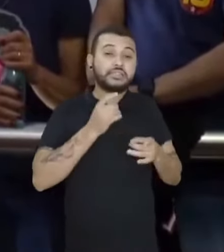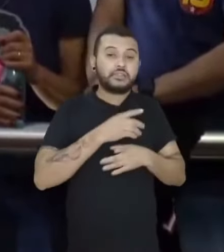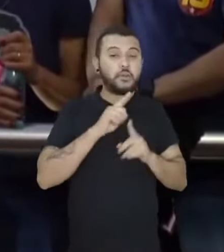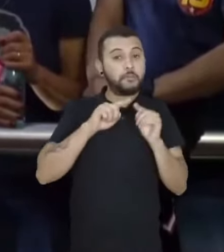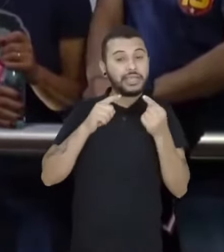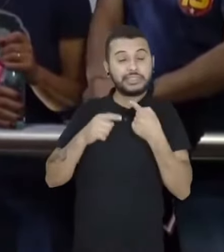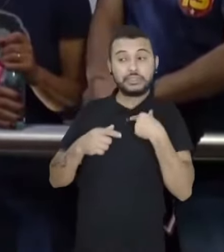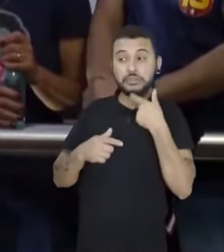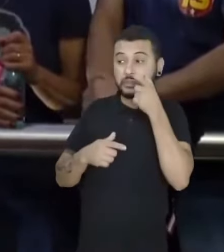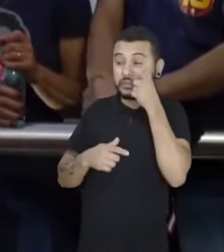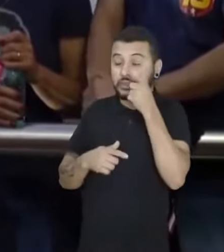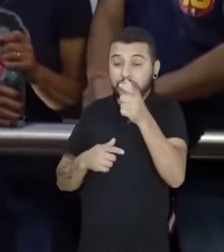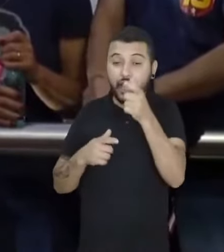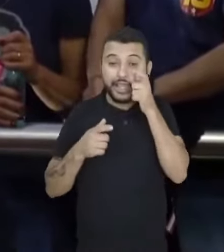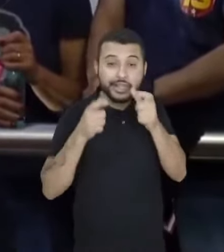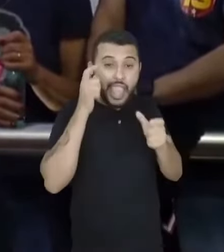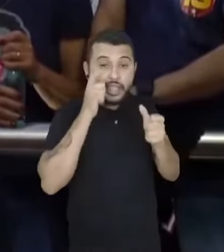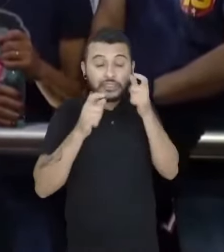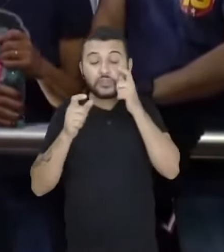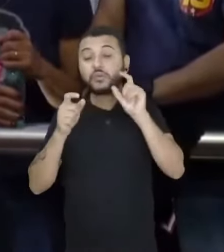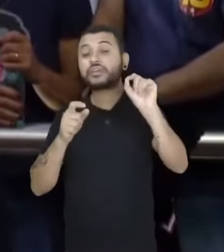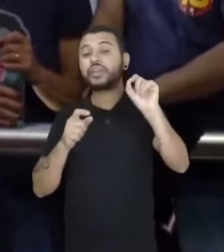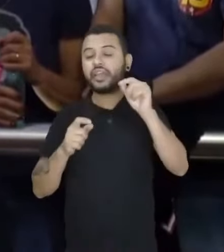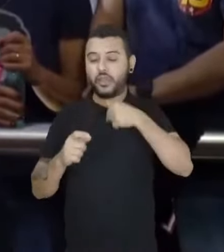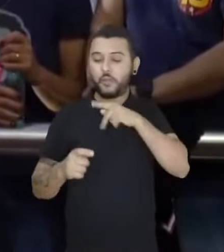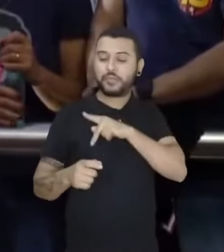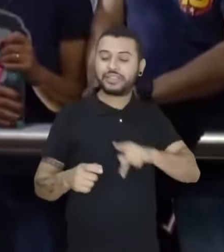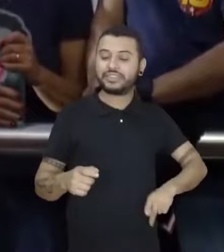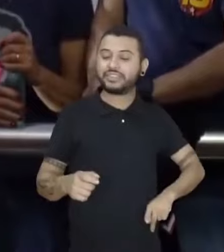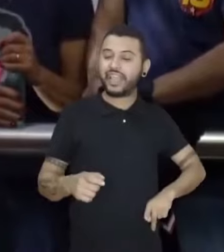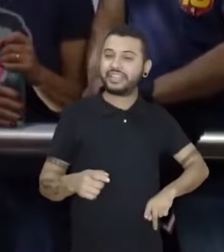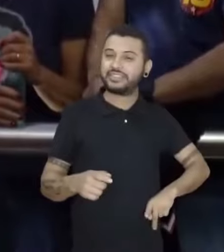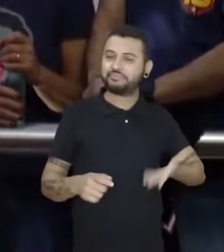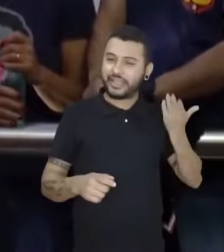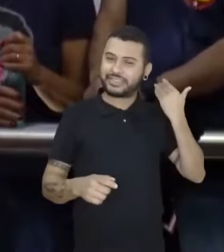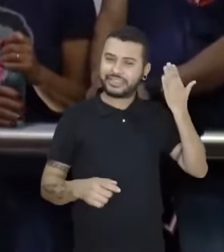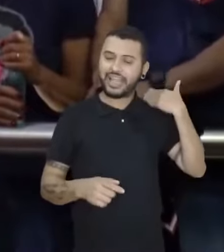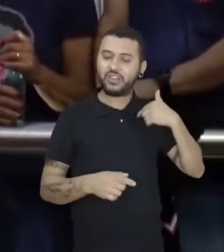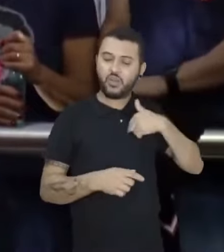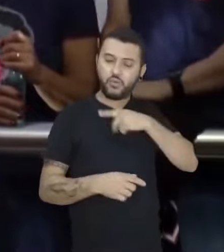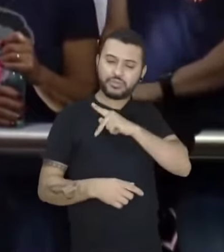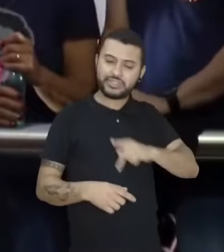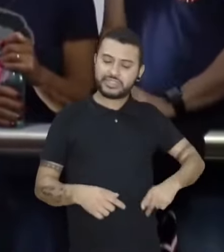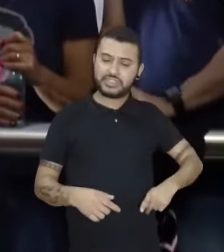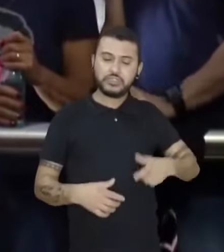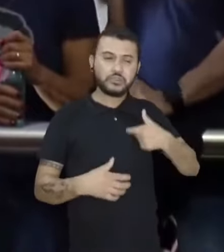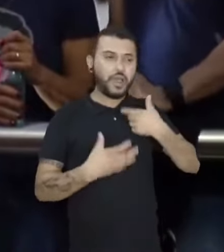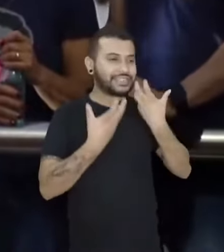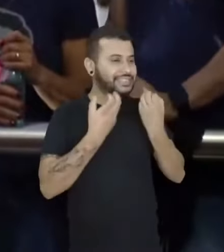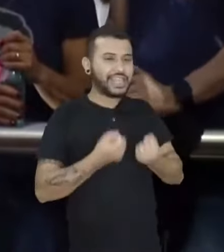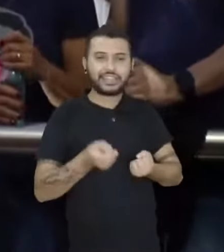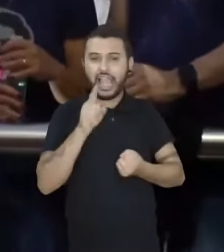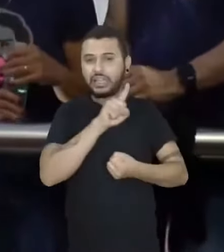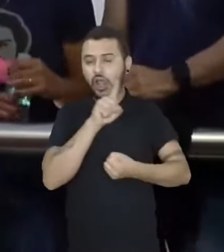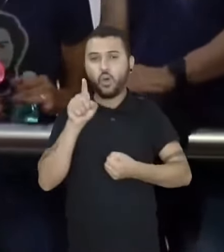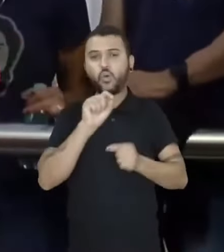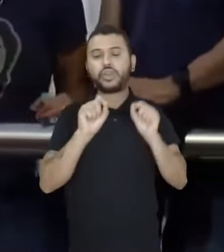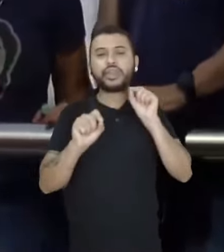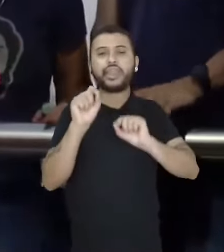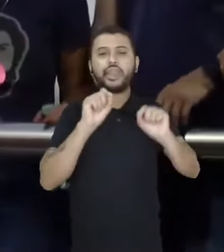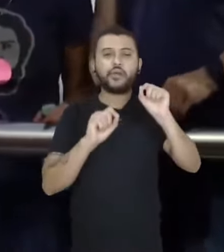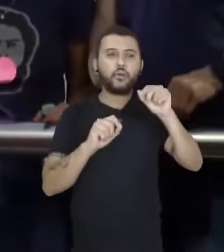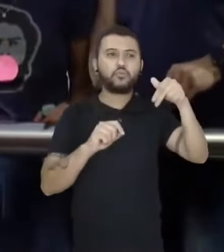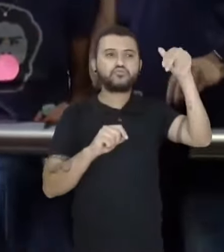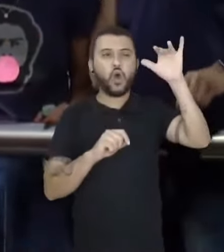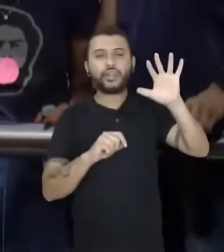uma obsessão quando eu era presidente da República. Eu nunca me conformei com o fato